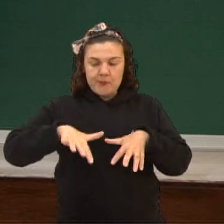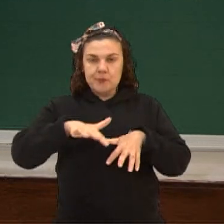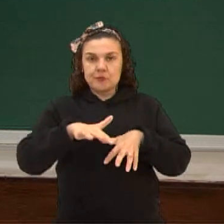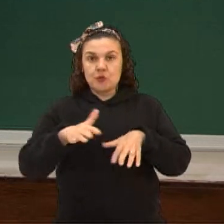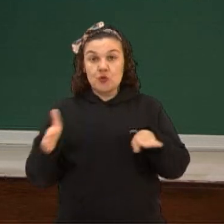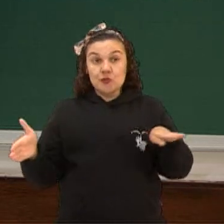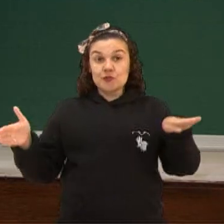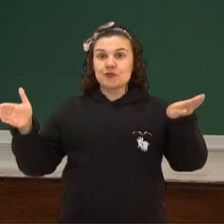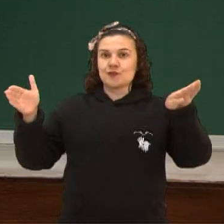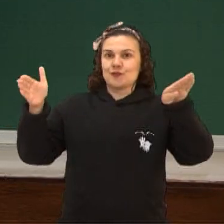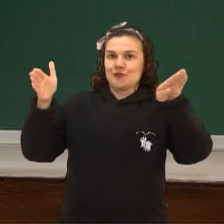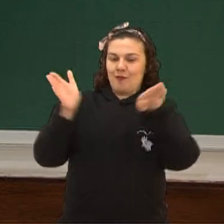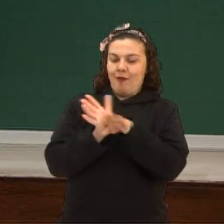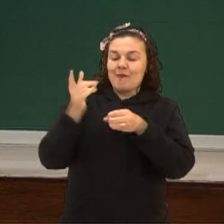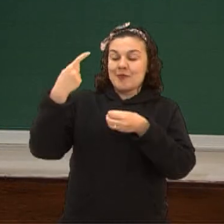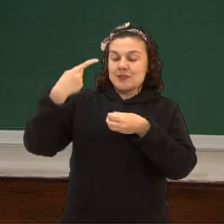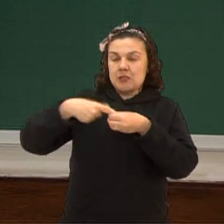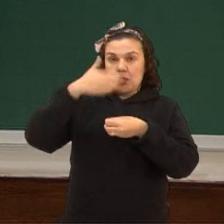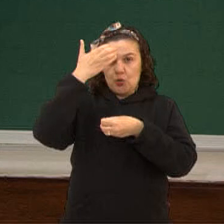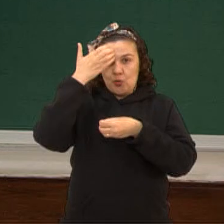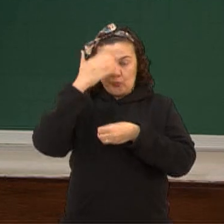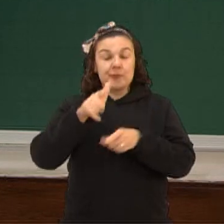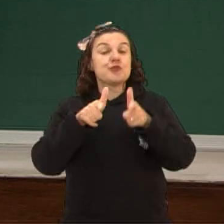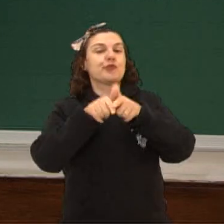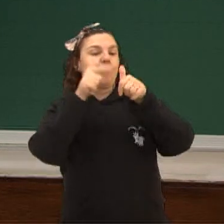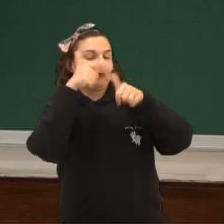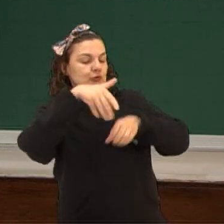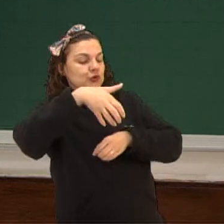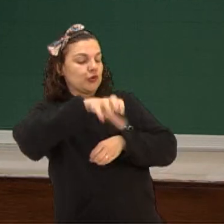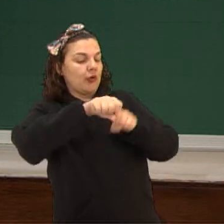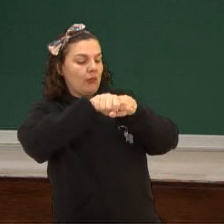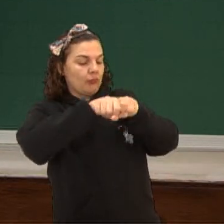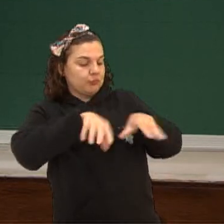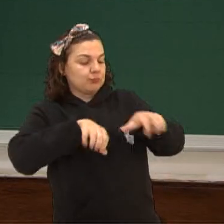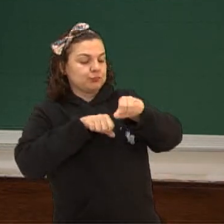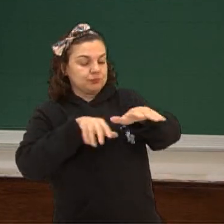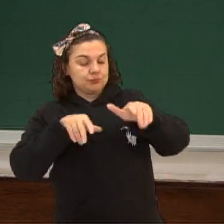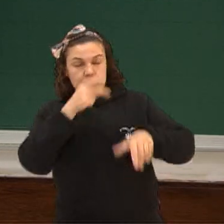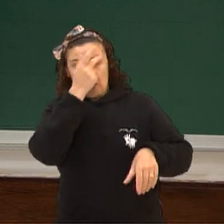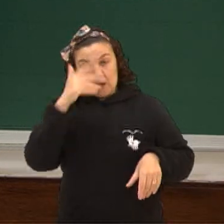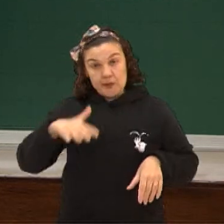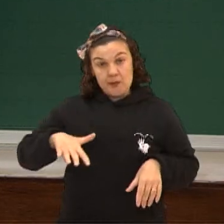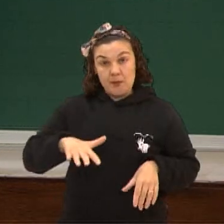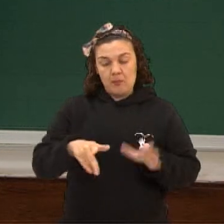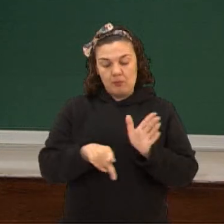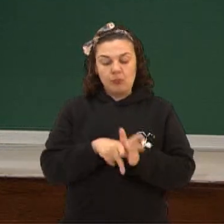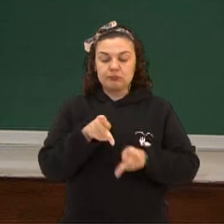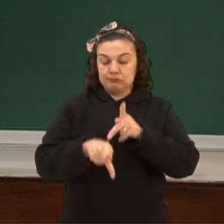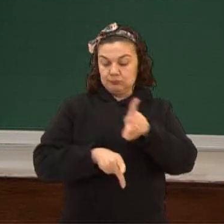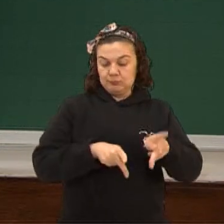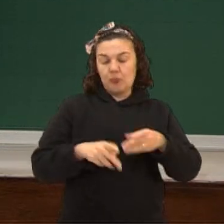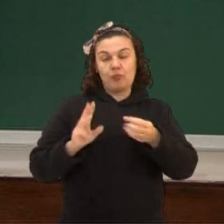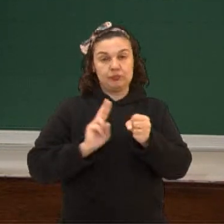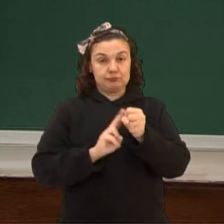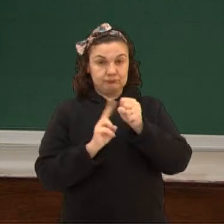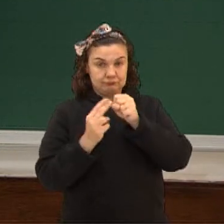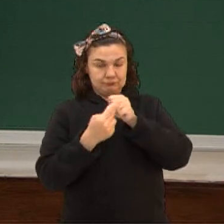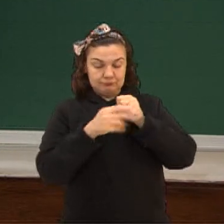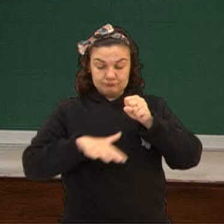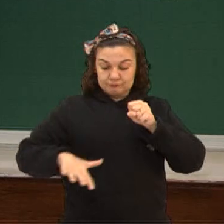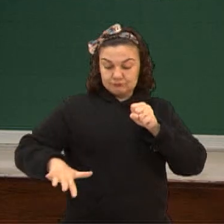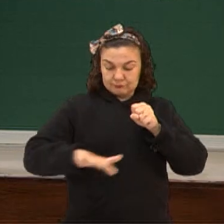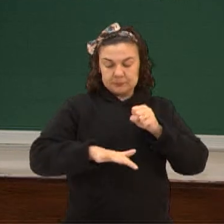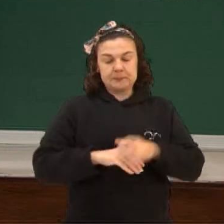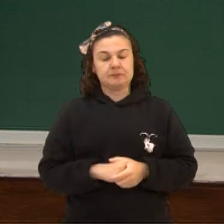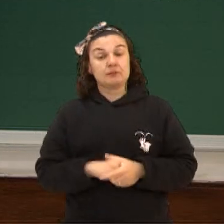chegou no São Francisco e era distribuída por torneiras, novamente, né, torneiras públicas que atendiam a população dos bairros ali ao redor. Então,